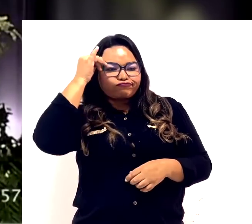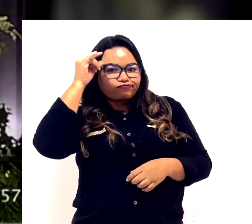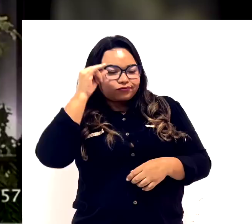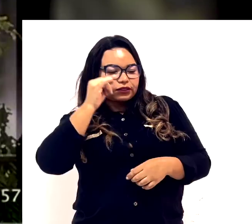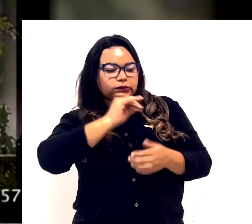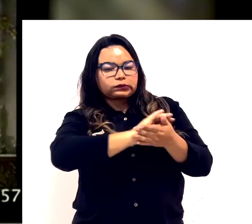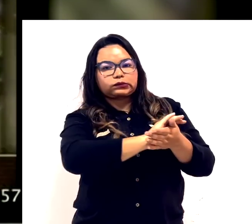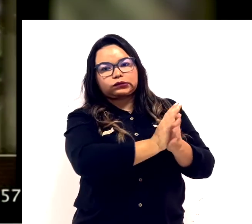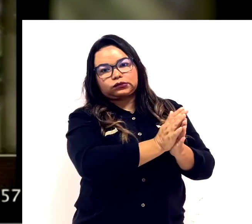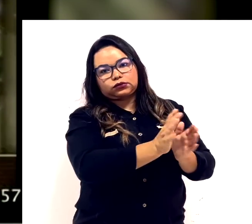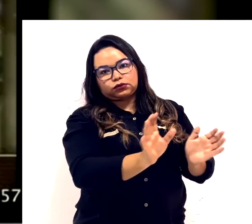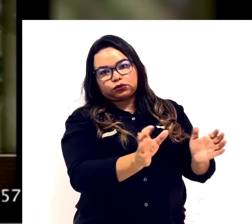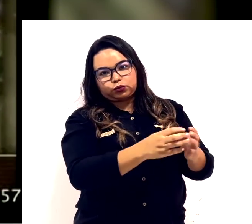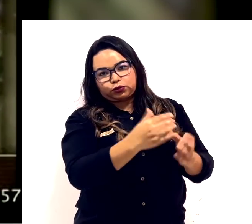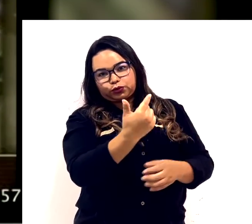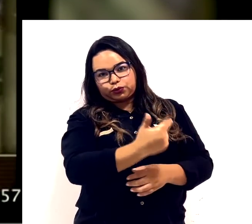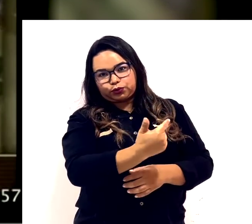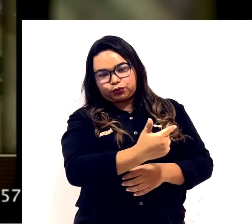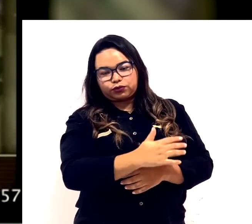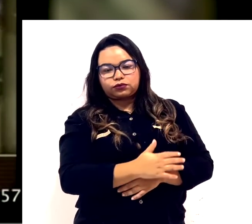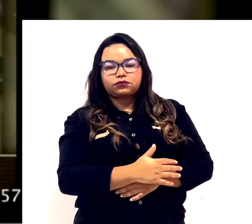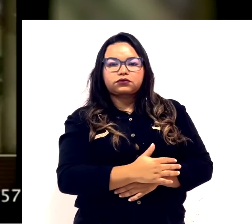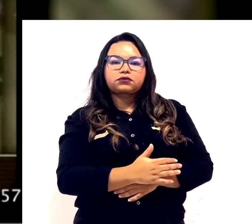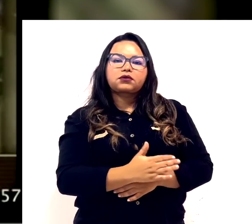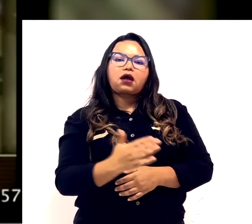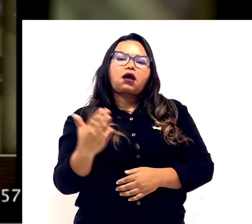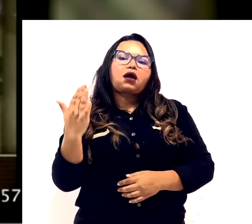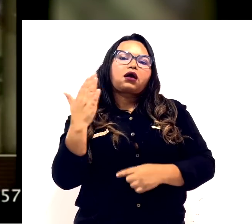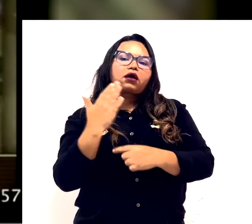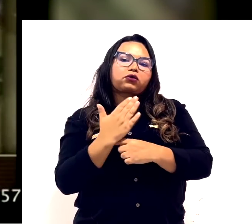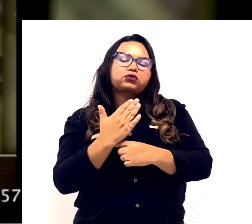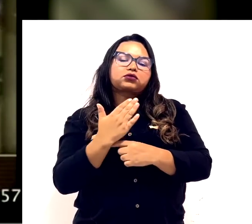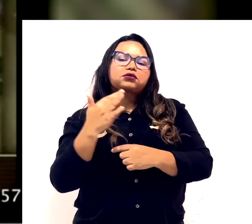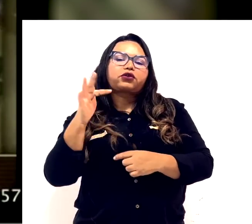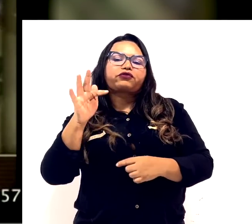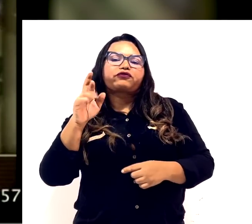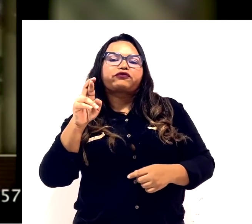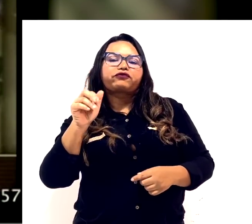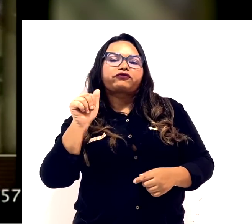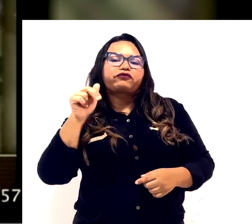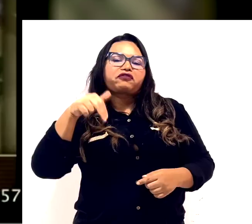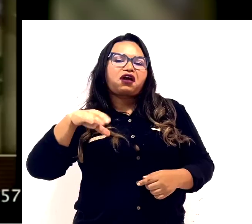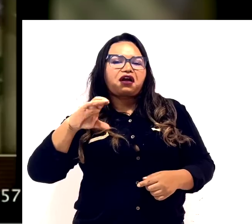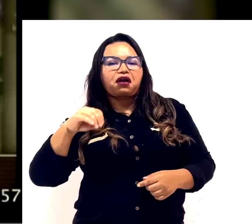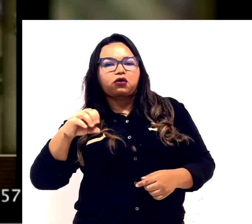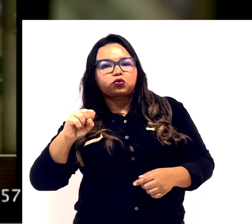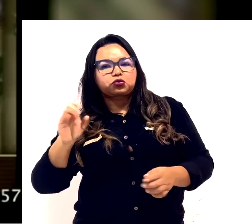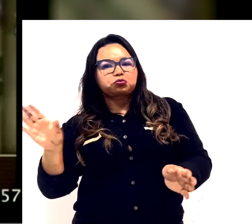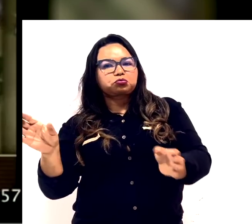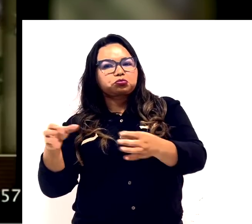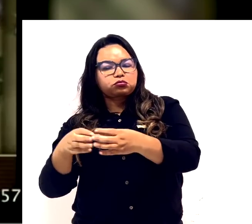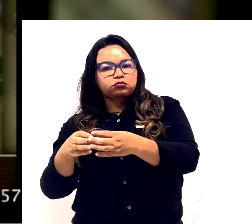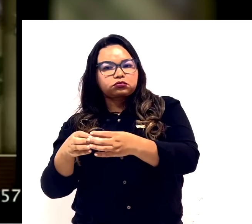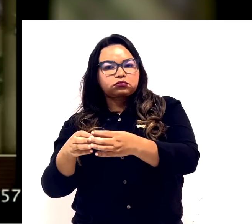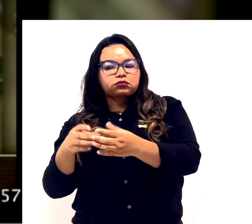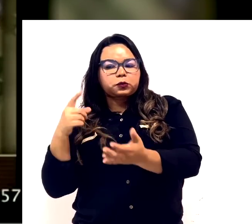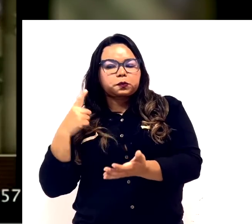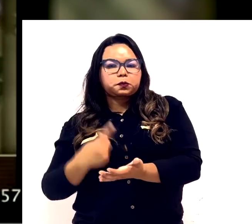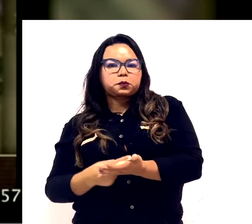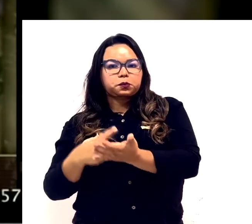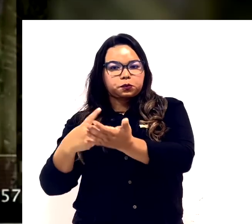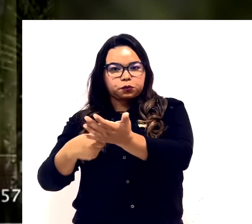com a ajuda, dentre outros, dos francos, por aqui mais ou menos, que fizeram uma aliança com os reis de Constantinopla,